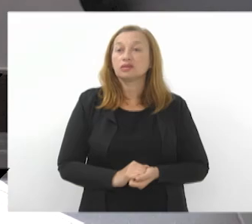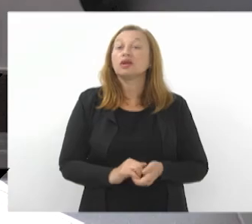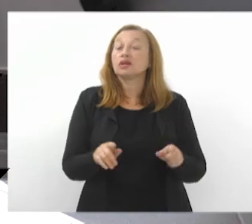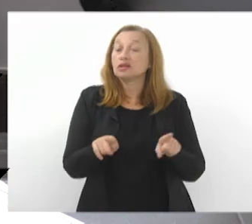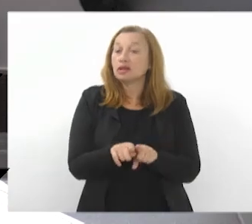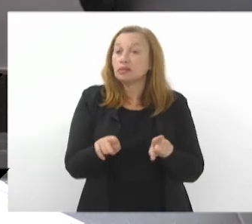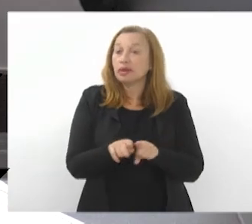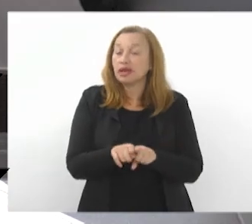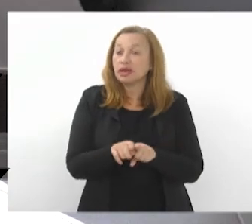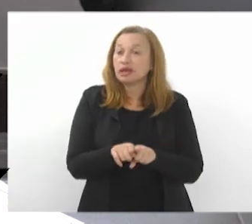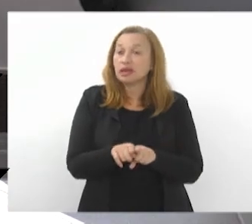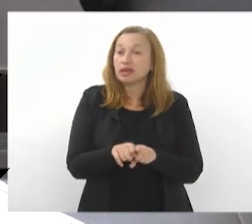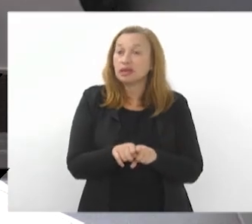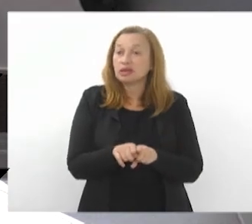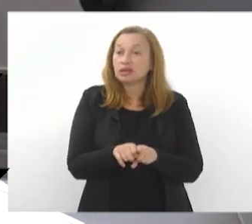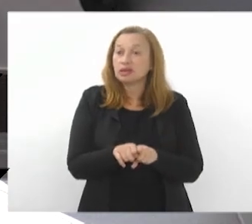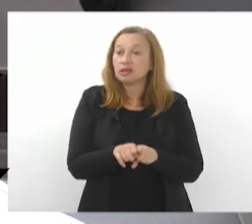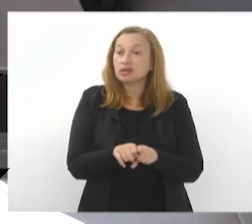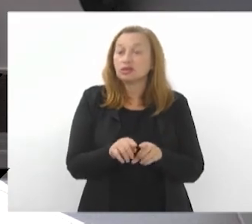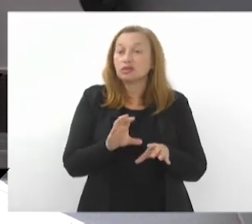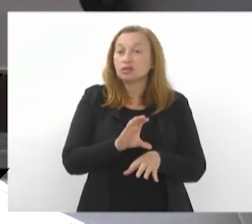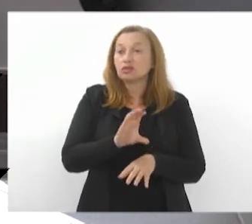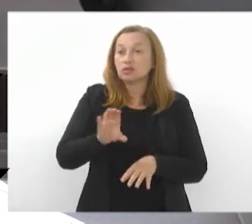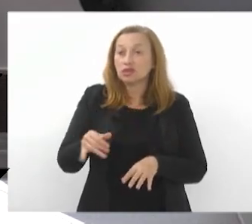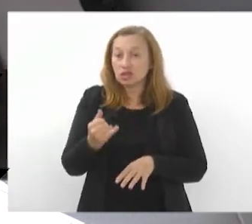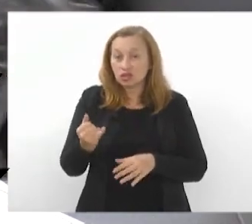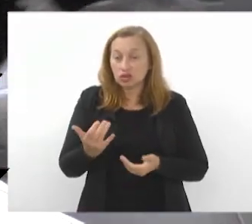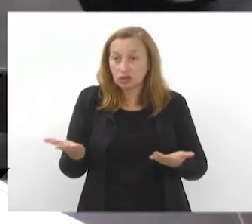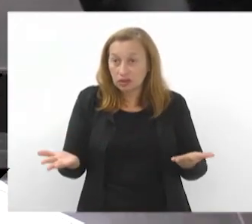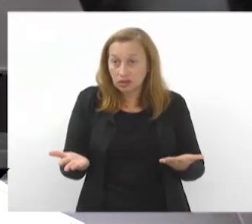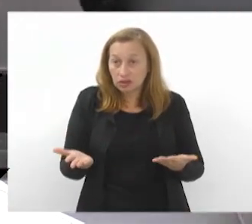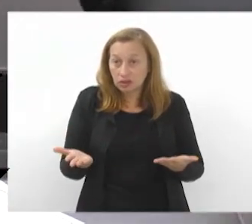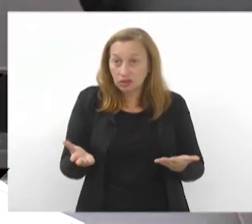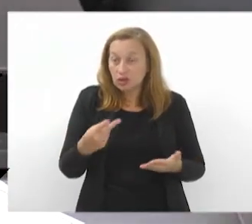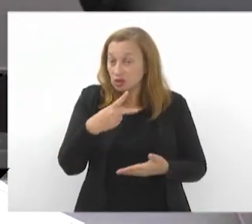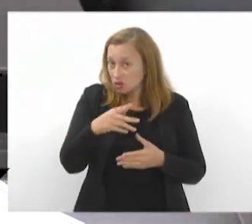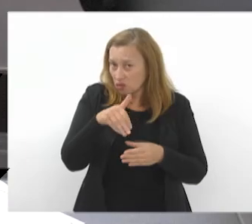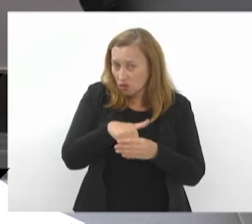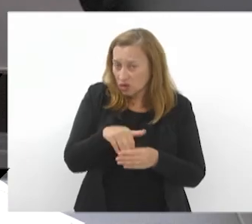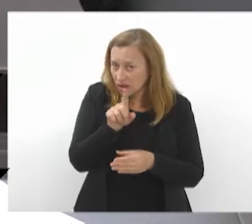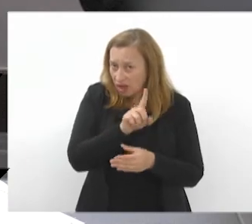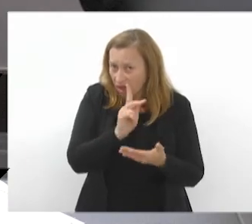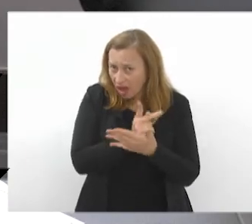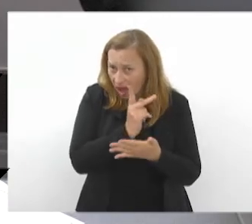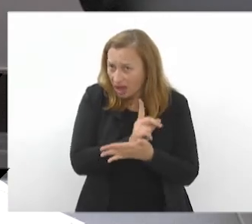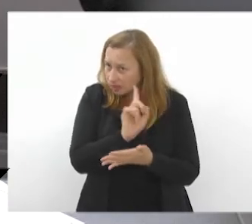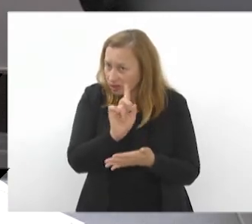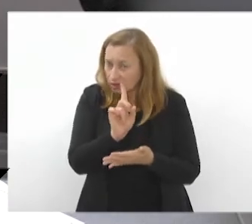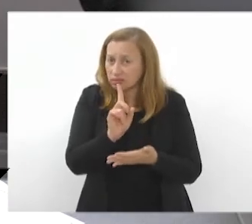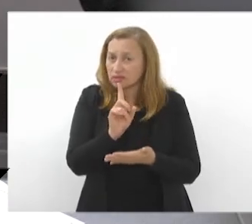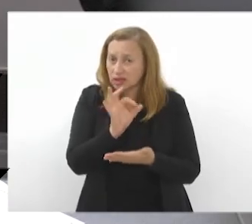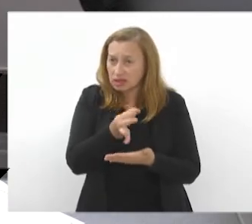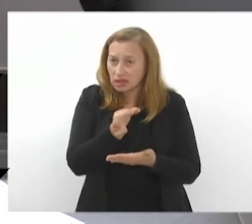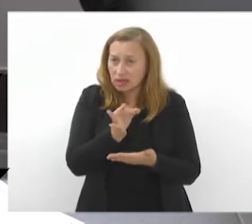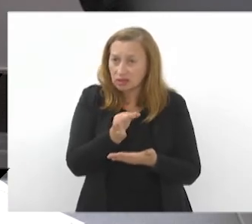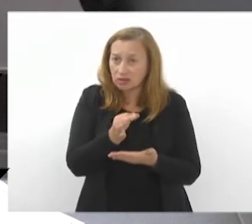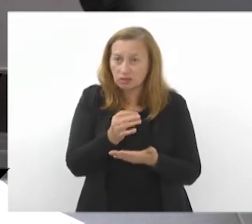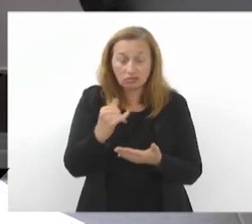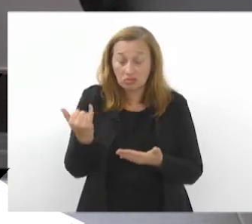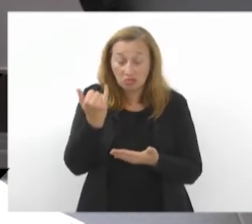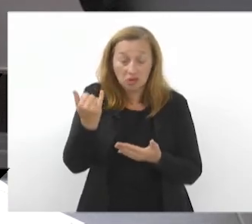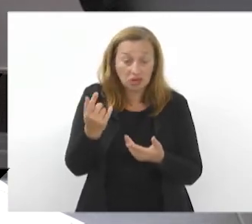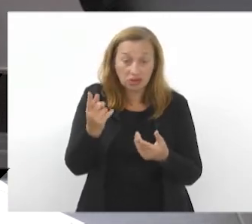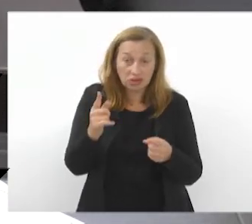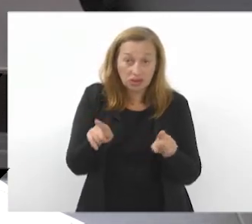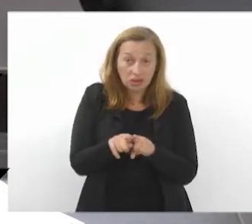também da Comissão de Constituição e Justiça. Não é que o seu voto esteja errado, não. é isso. Eu não me importo também